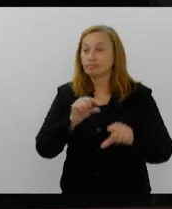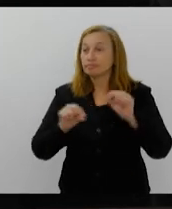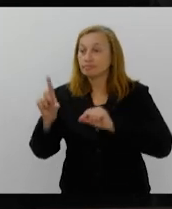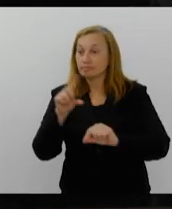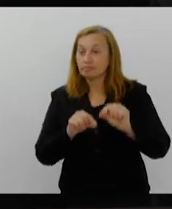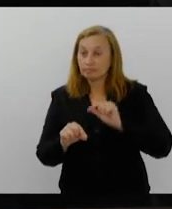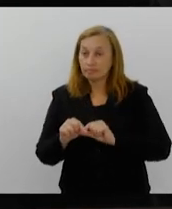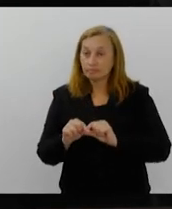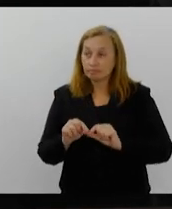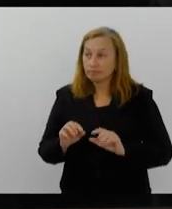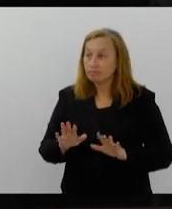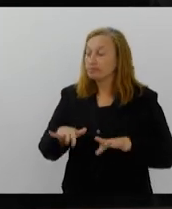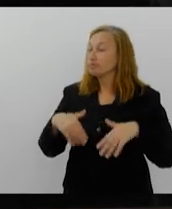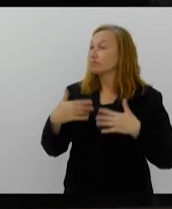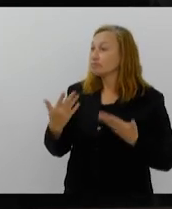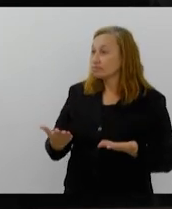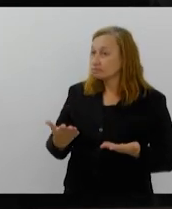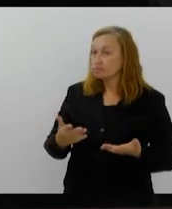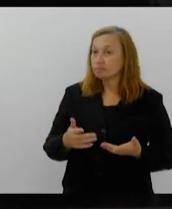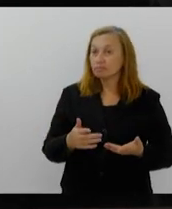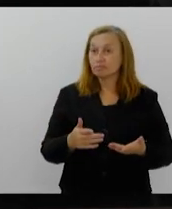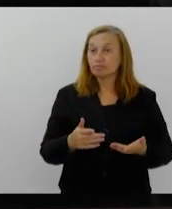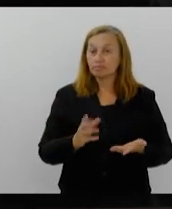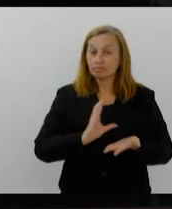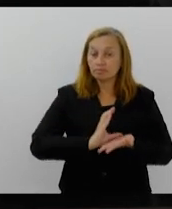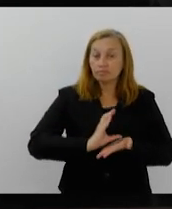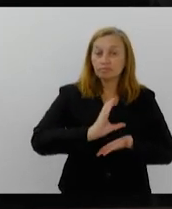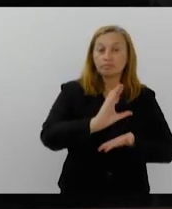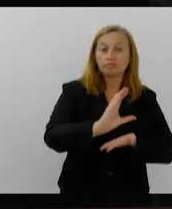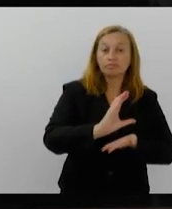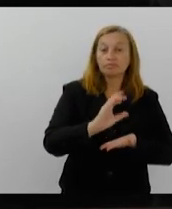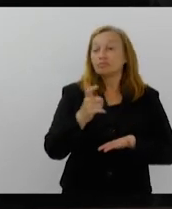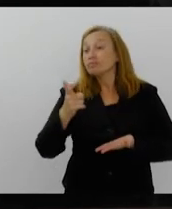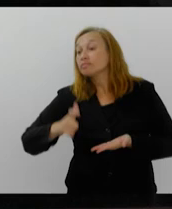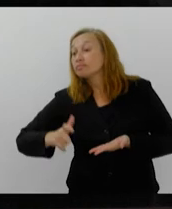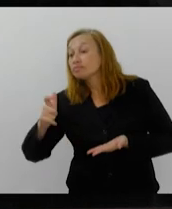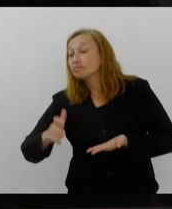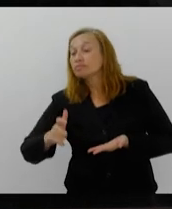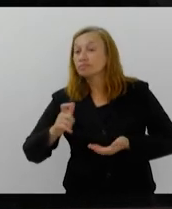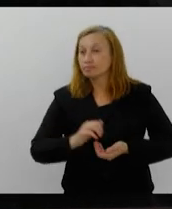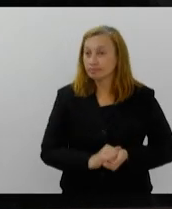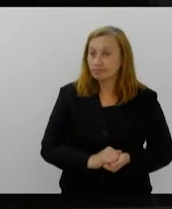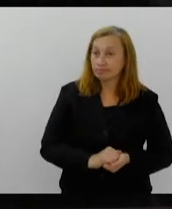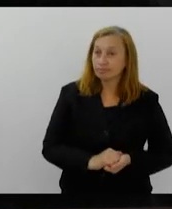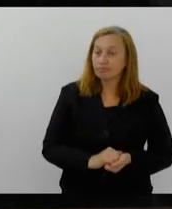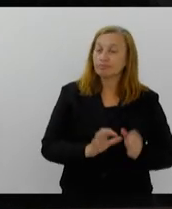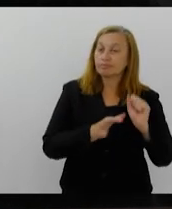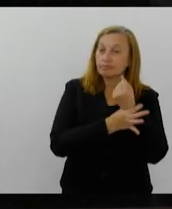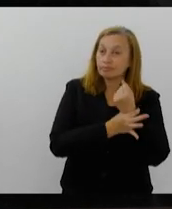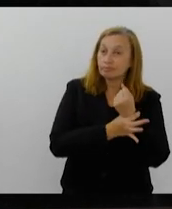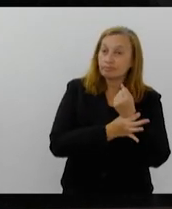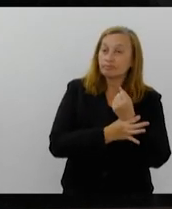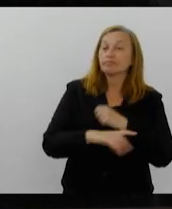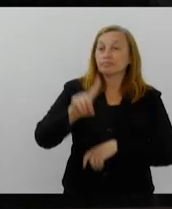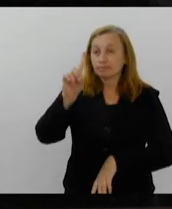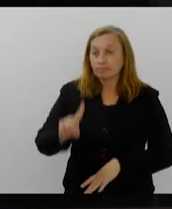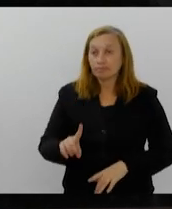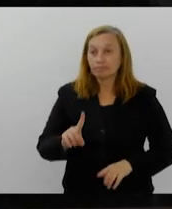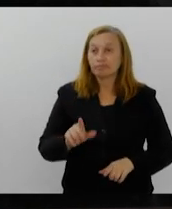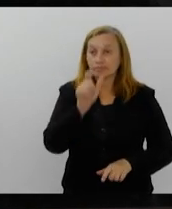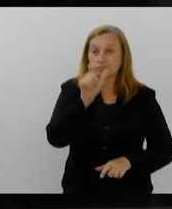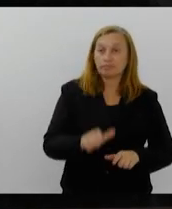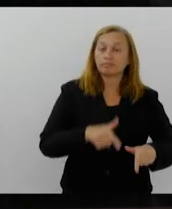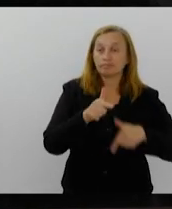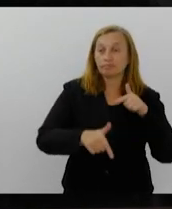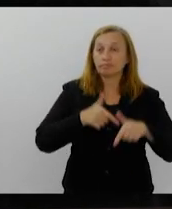uma política de morte em detrimento da política de direitos e da garantia dos direitos trabalhistas